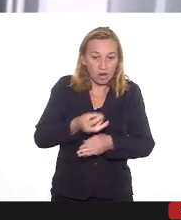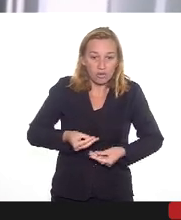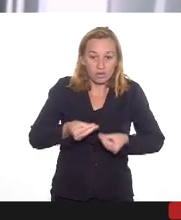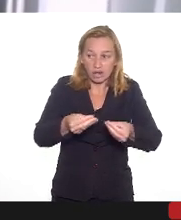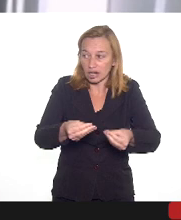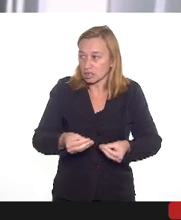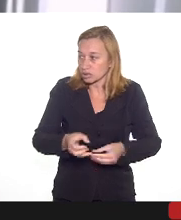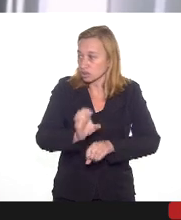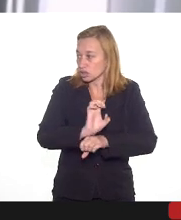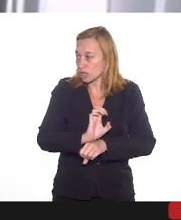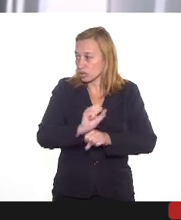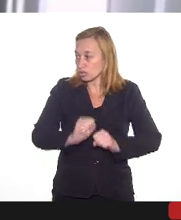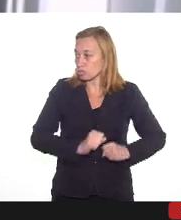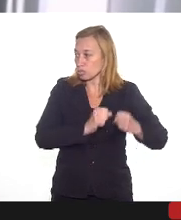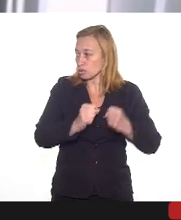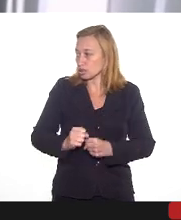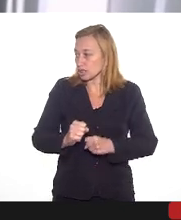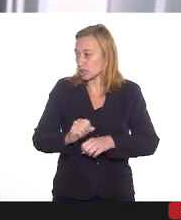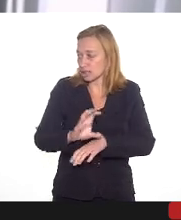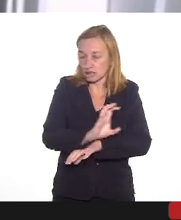Estado, oferece ao Poder Executivo,